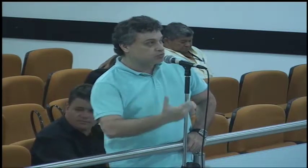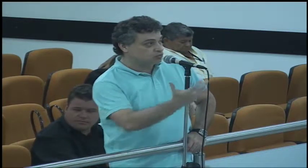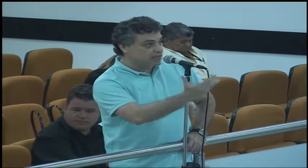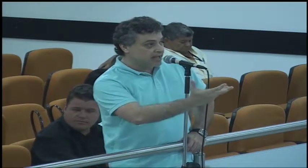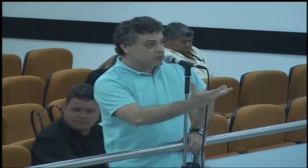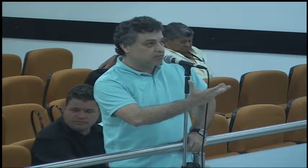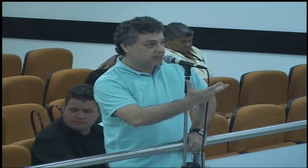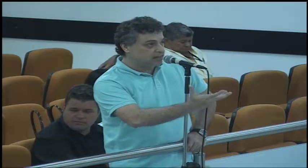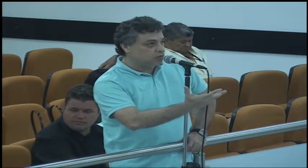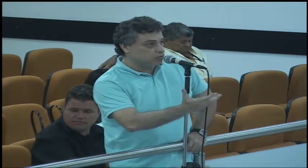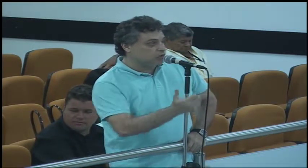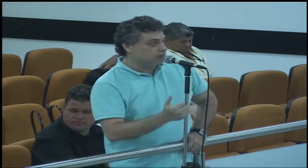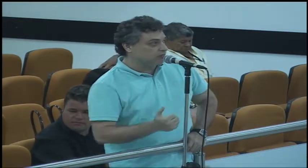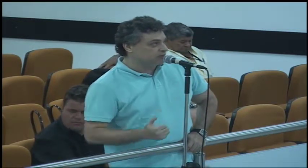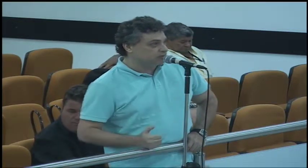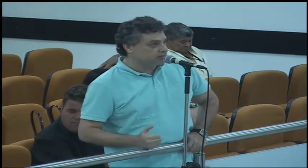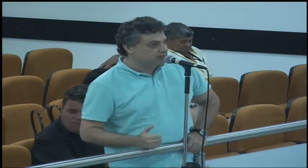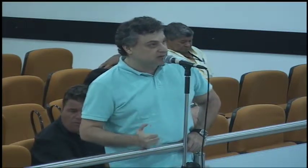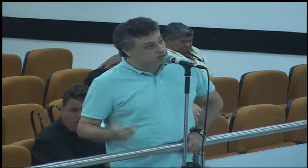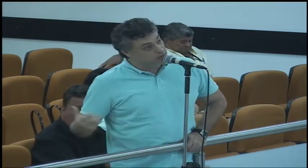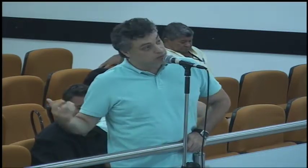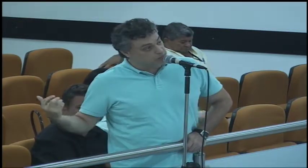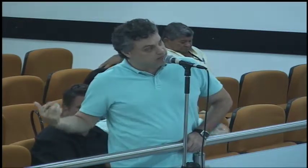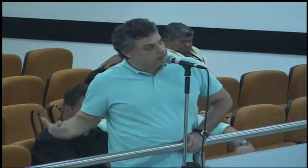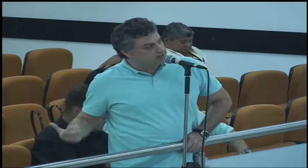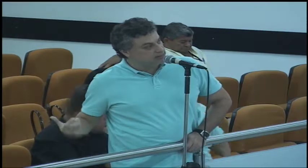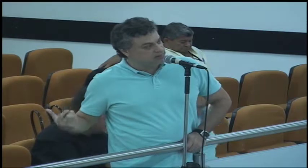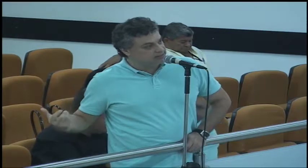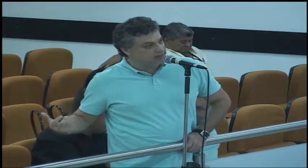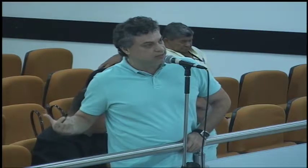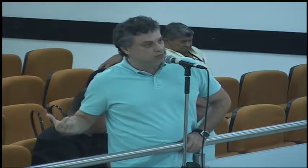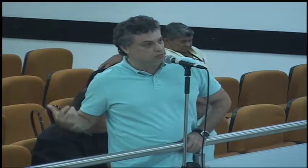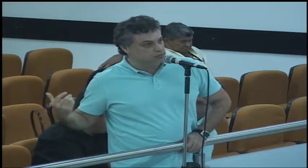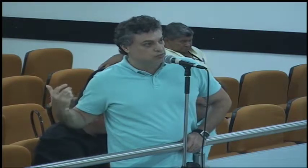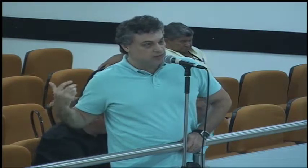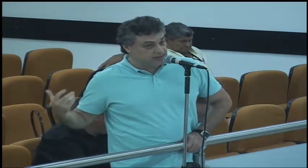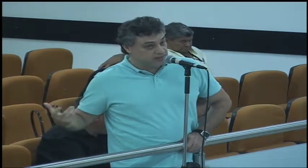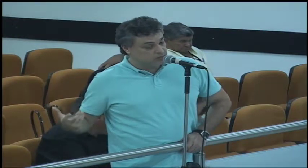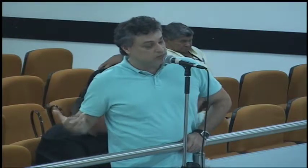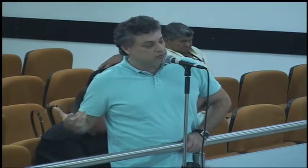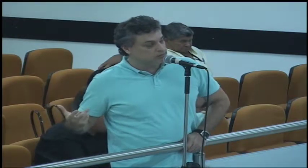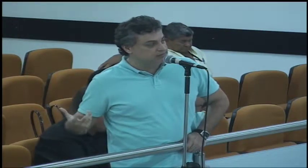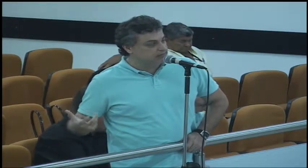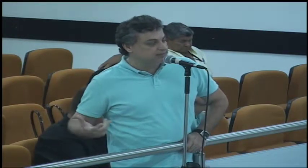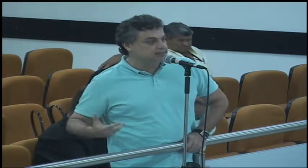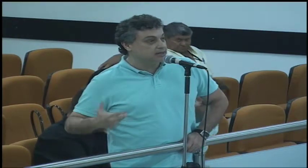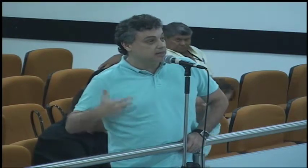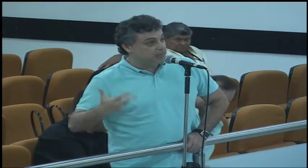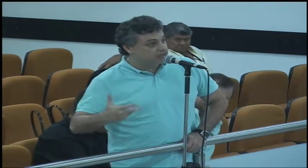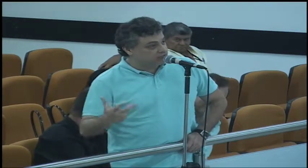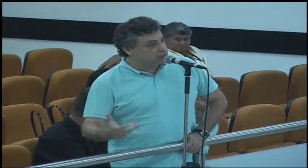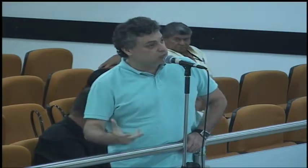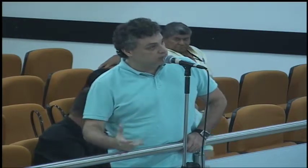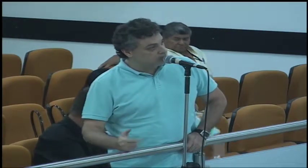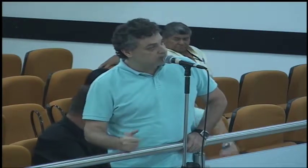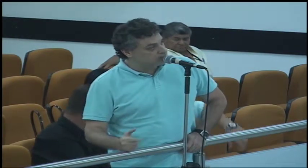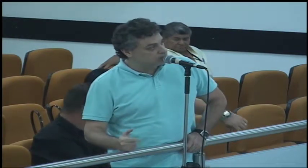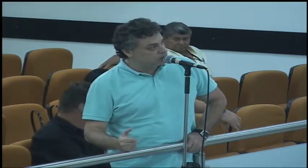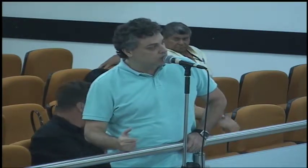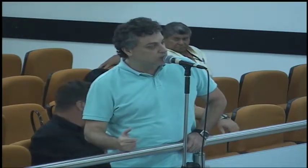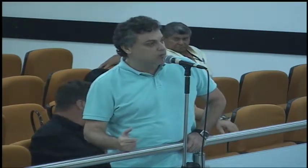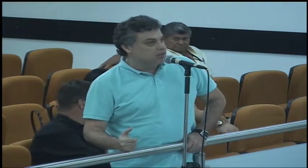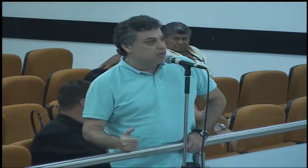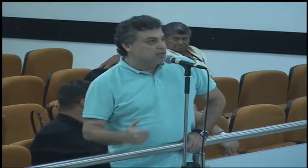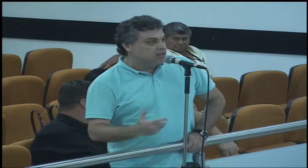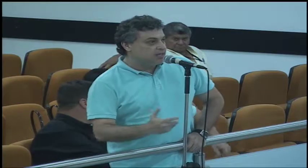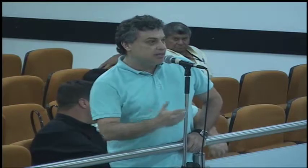pudesse ajudar no edital novo que vai acontecer. Então, é importante a presença das pessoas com deficiência para a gente continuar essa